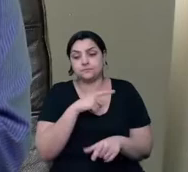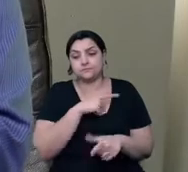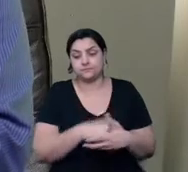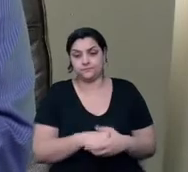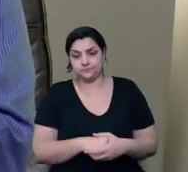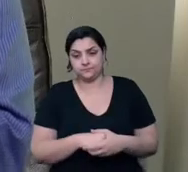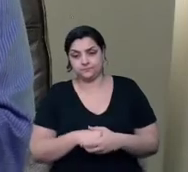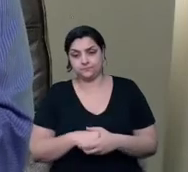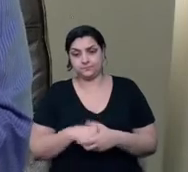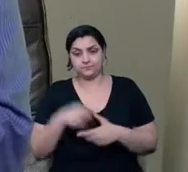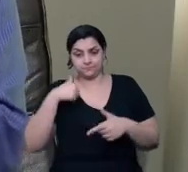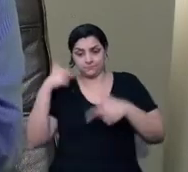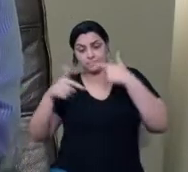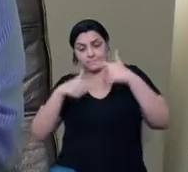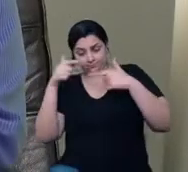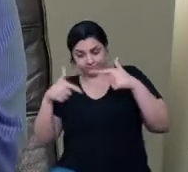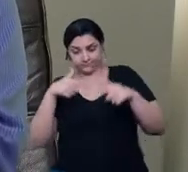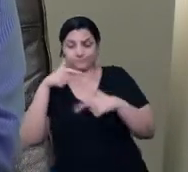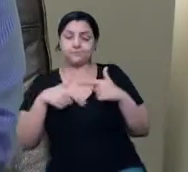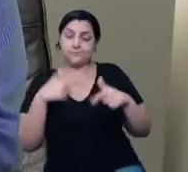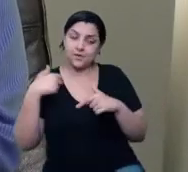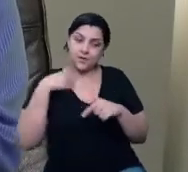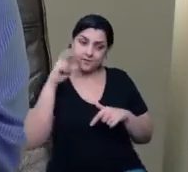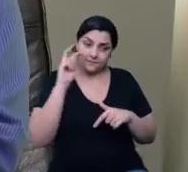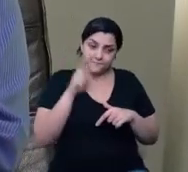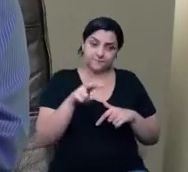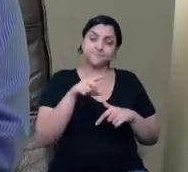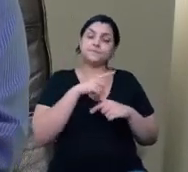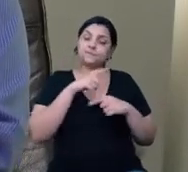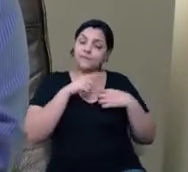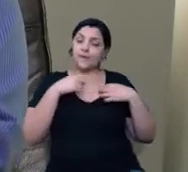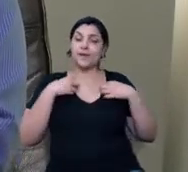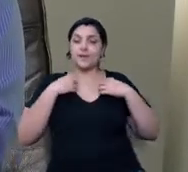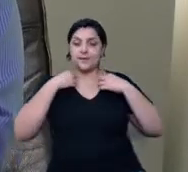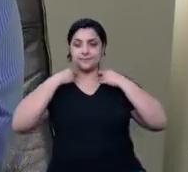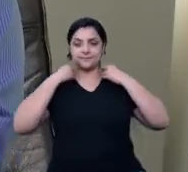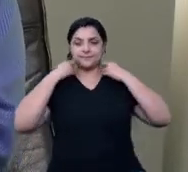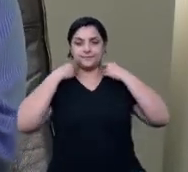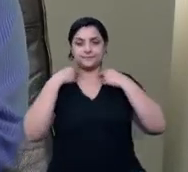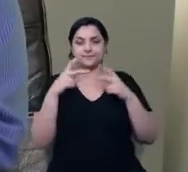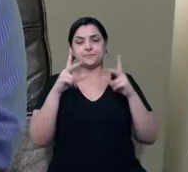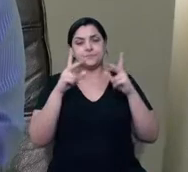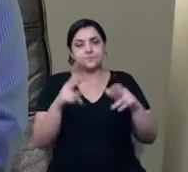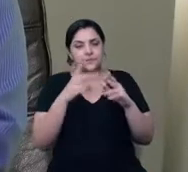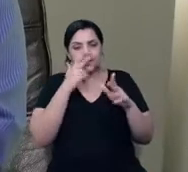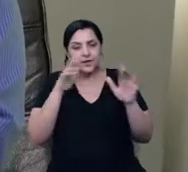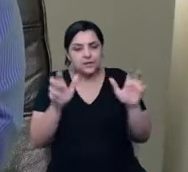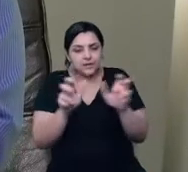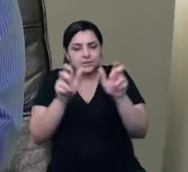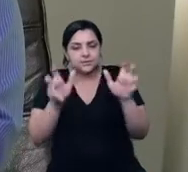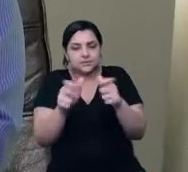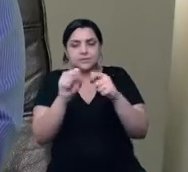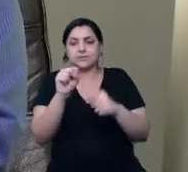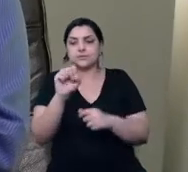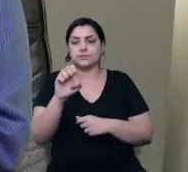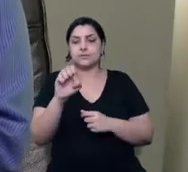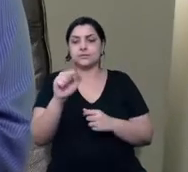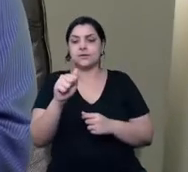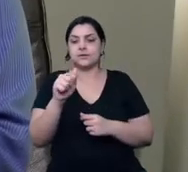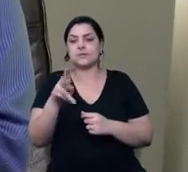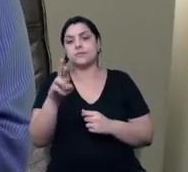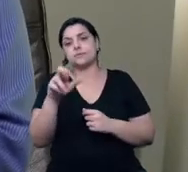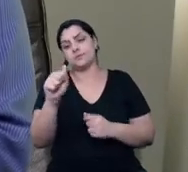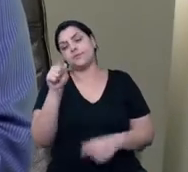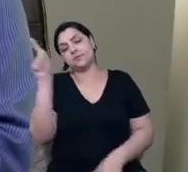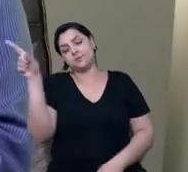trabalhos, parece, ao meu ver, que vem um pouco desse barro, né, do sertão. E de Seabra, né? E também essa coisa do